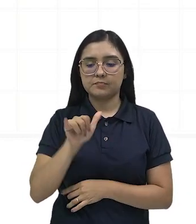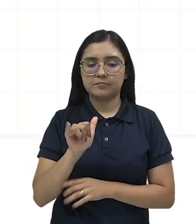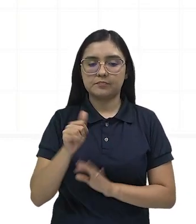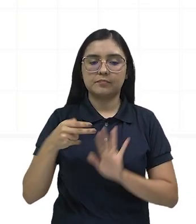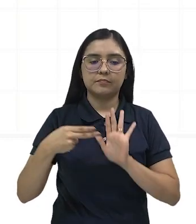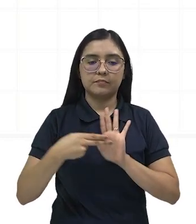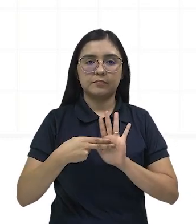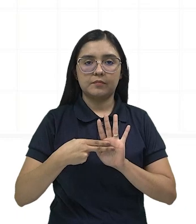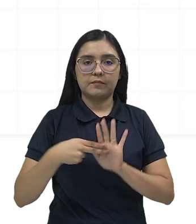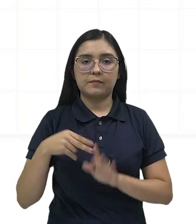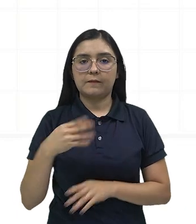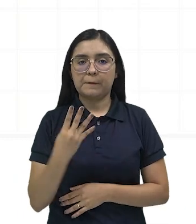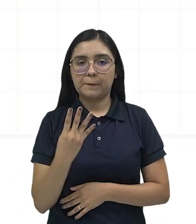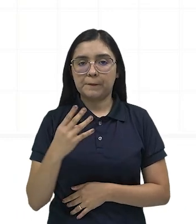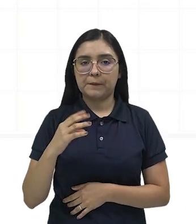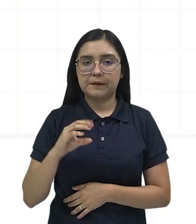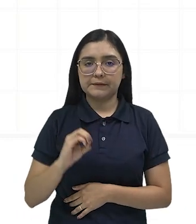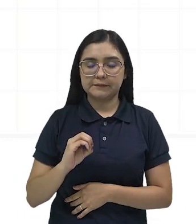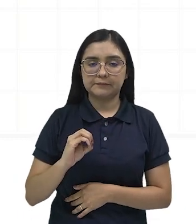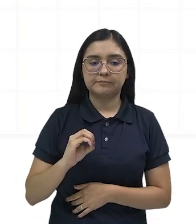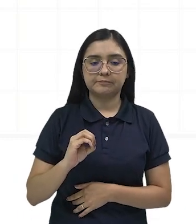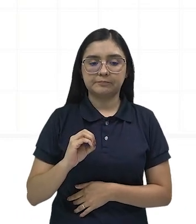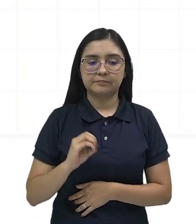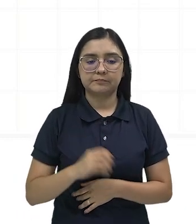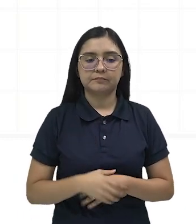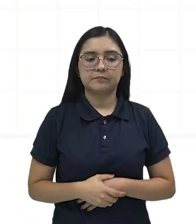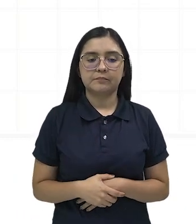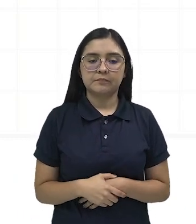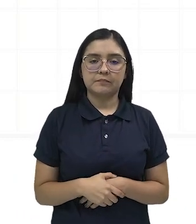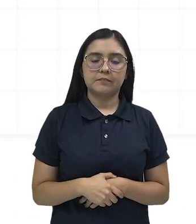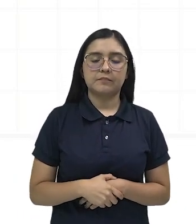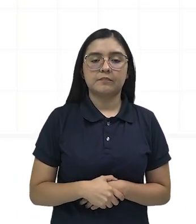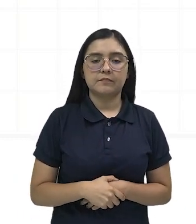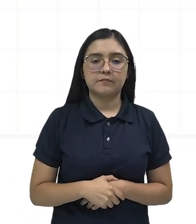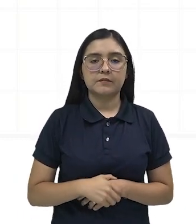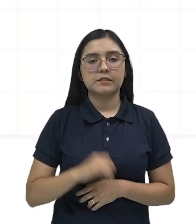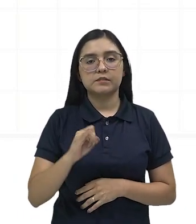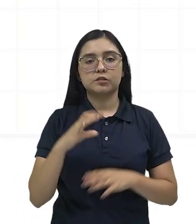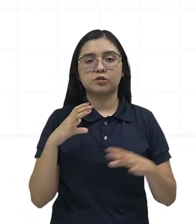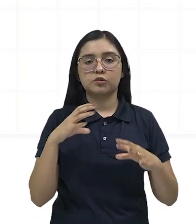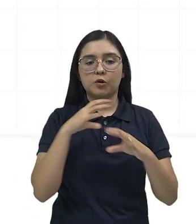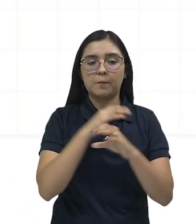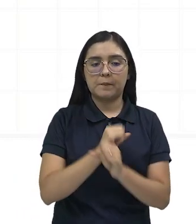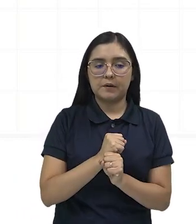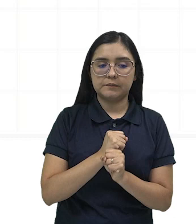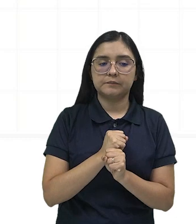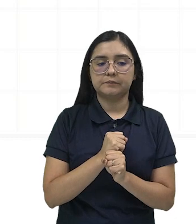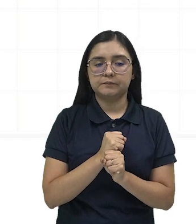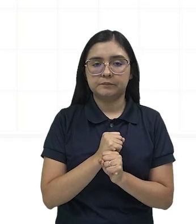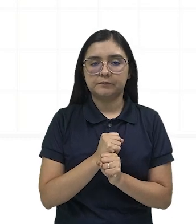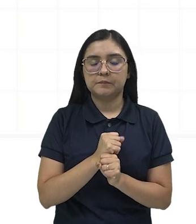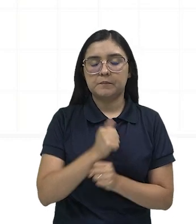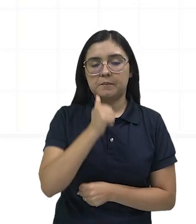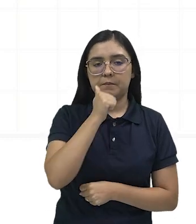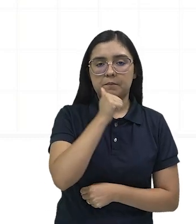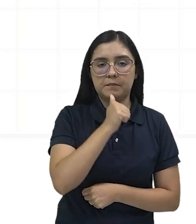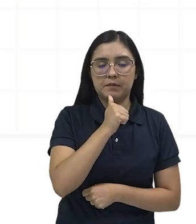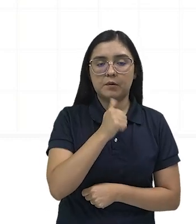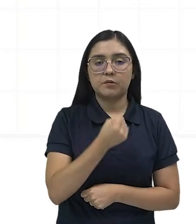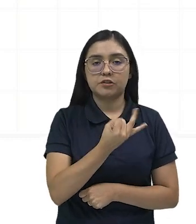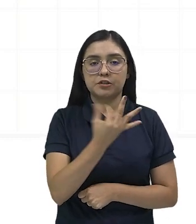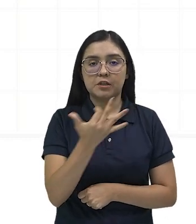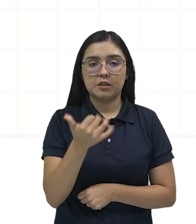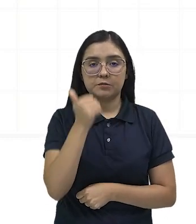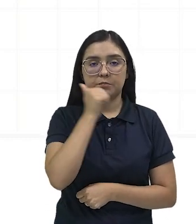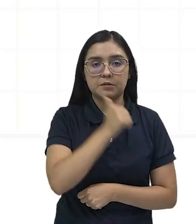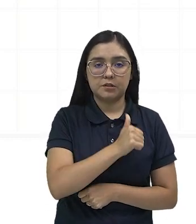a 40, né? Quer dizer, somando o número de meninas, que eu estou chamando de X, com o número de